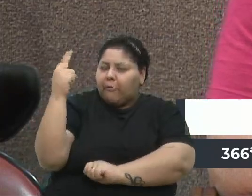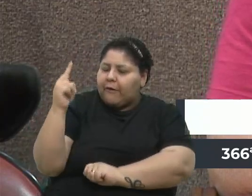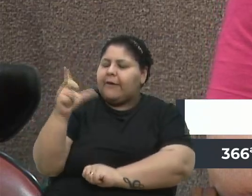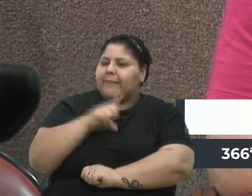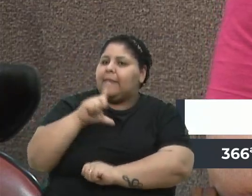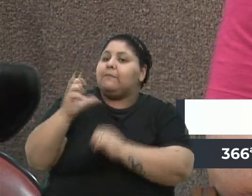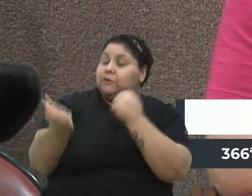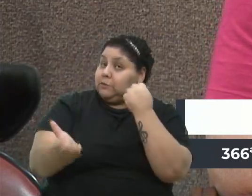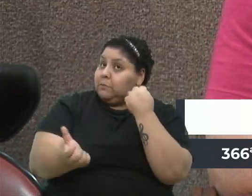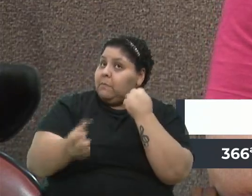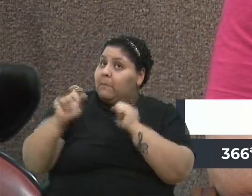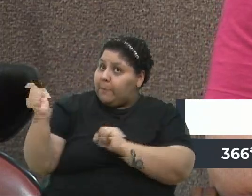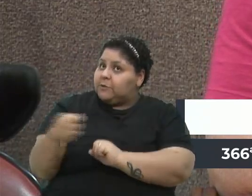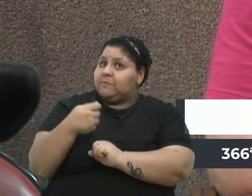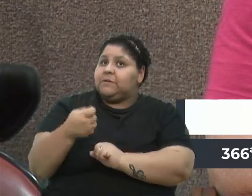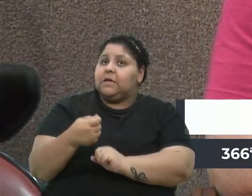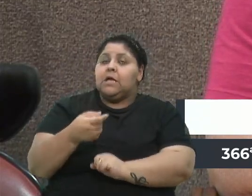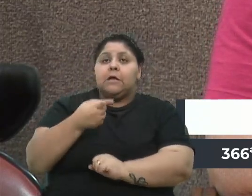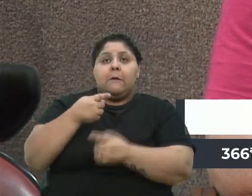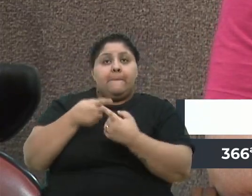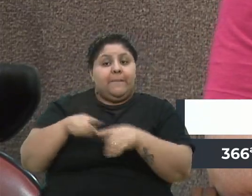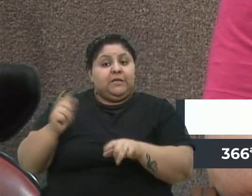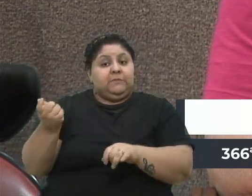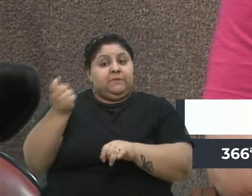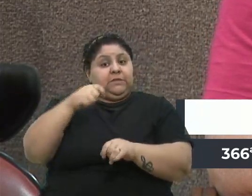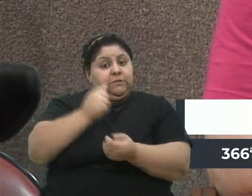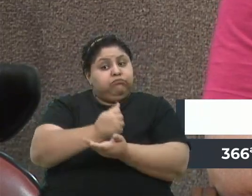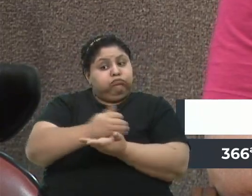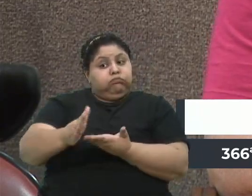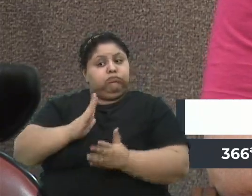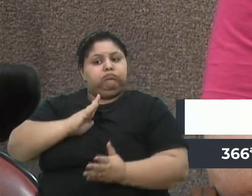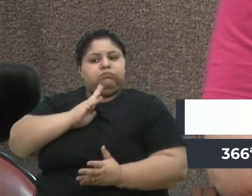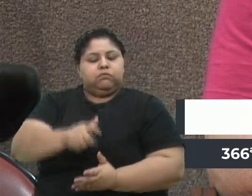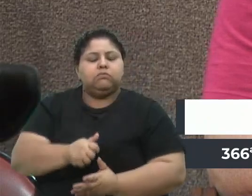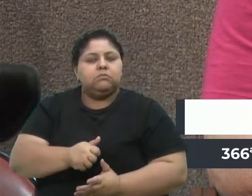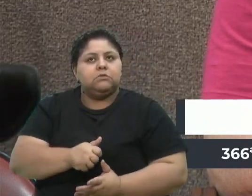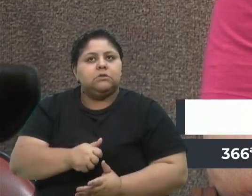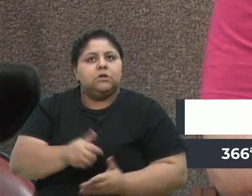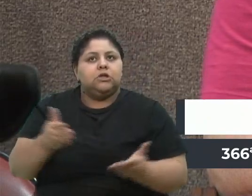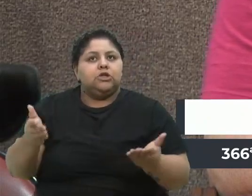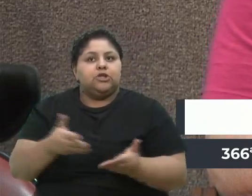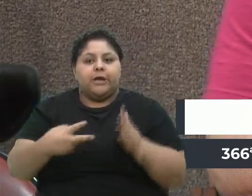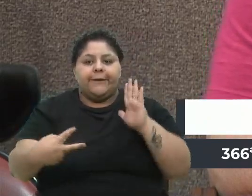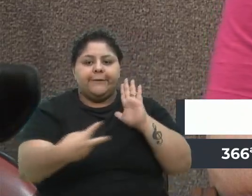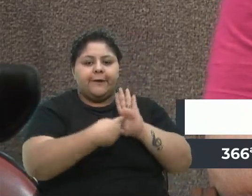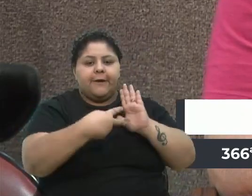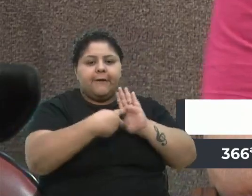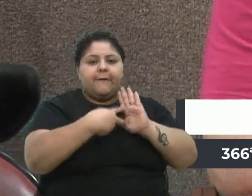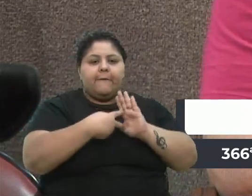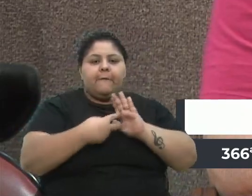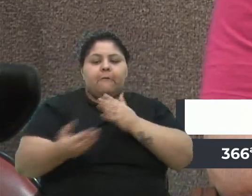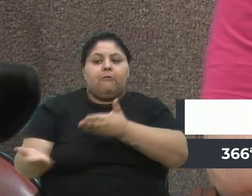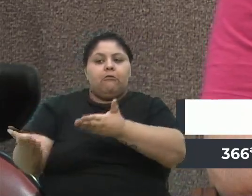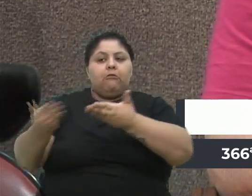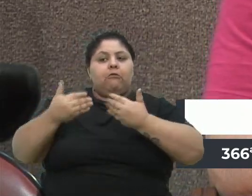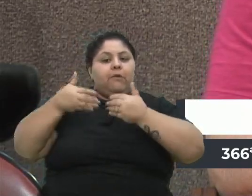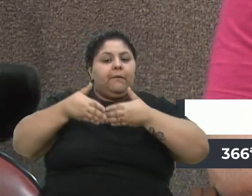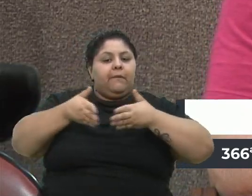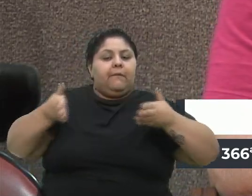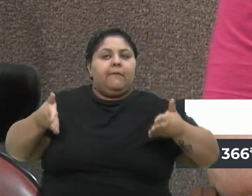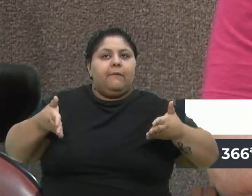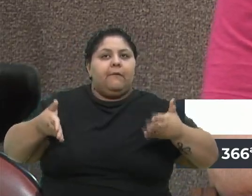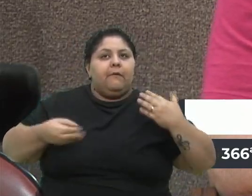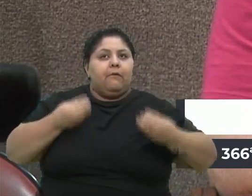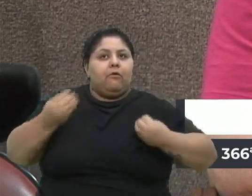tomar iniciativa, como a Prefeitura de Porto Alegre tomou. Tem que se antenar, já se oferecer, colocar à disposição aqui os centros